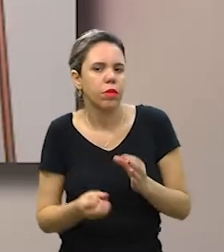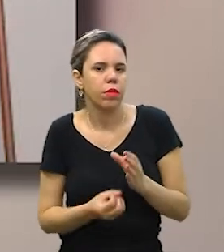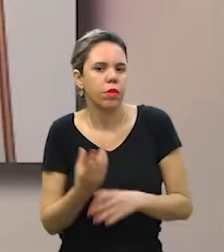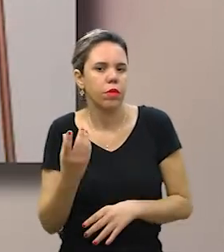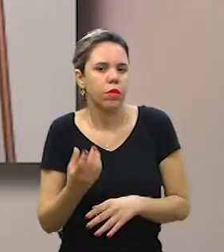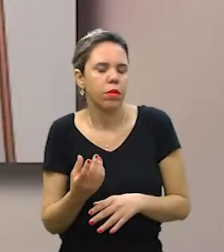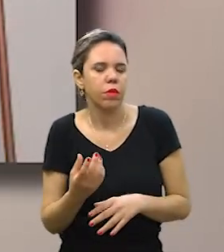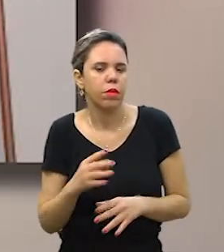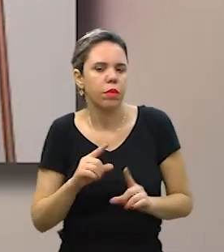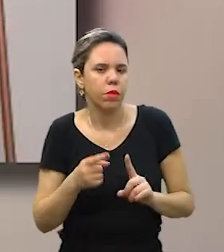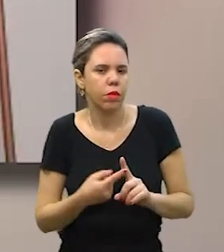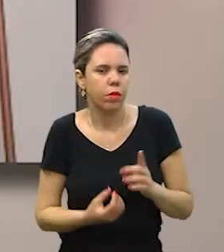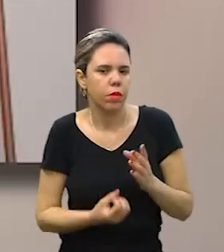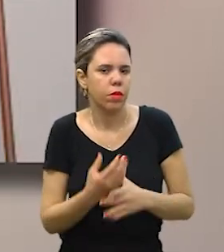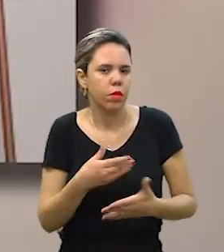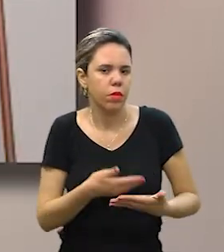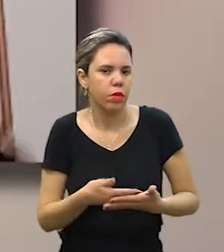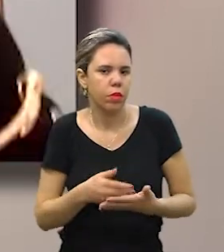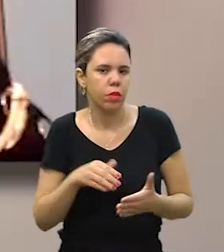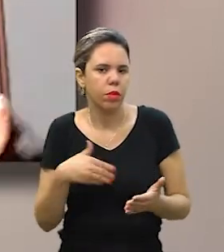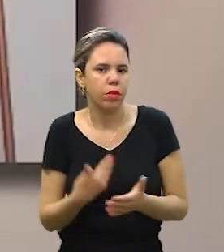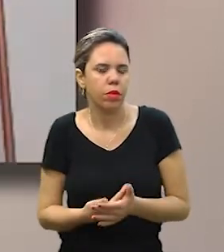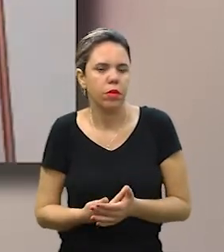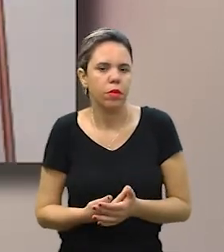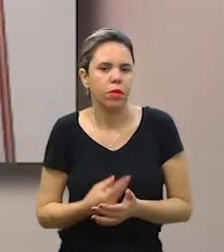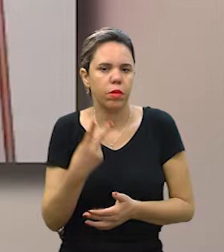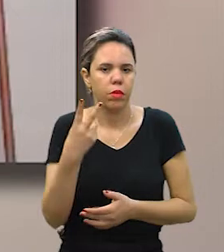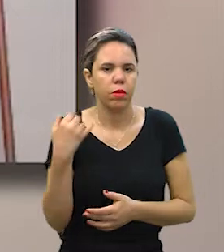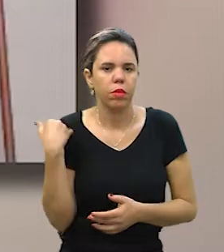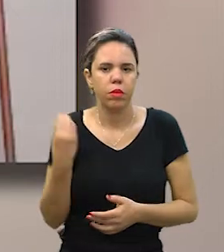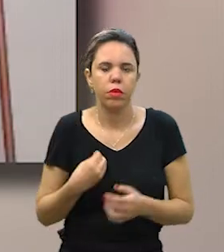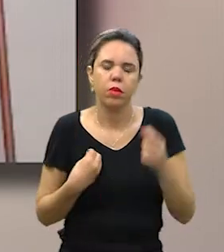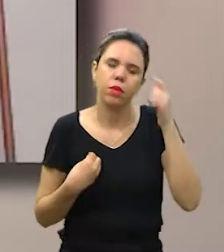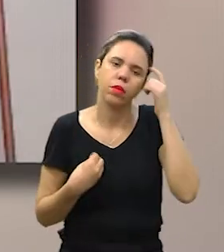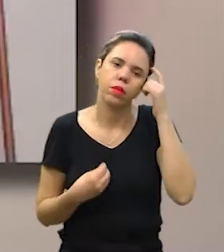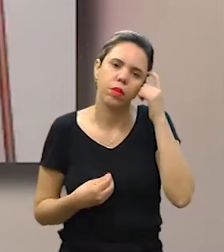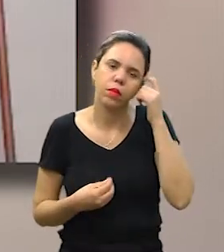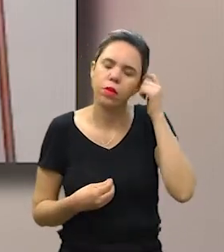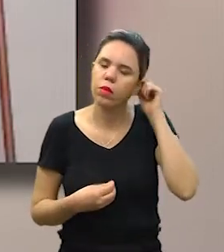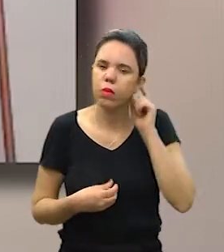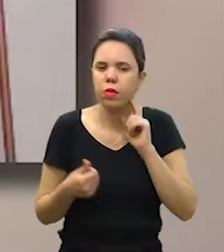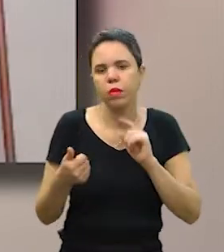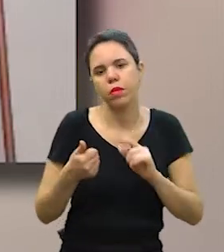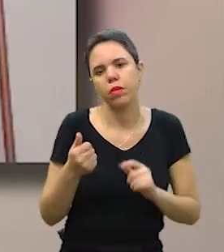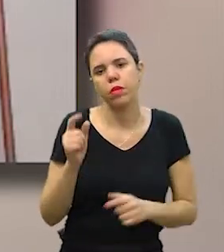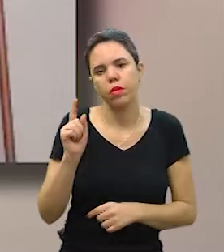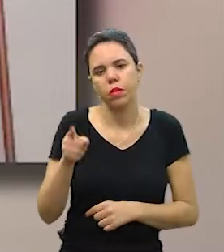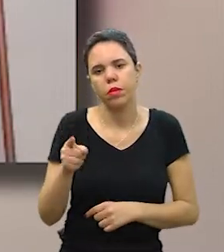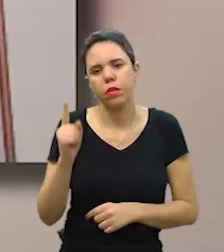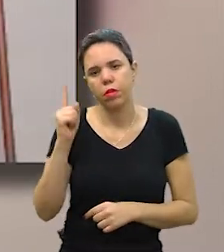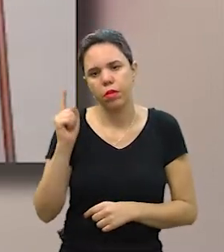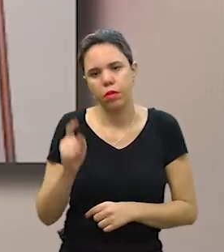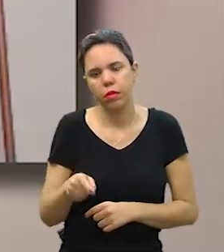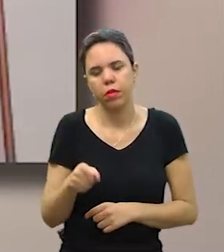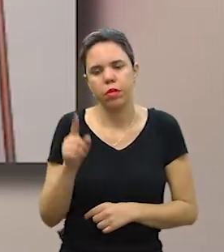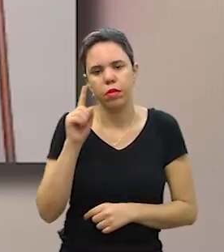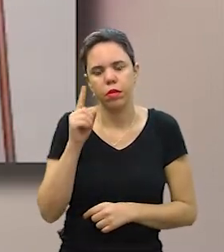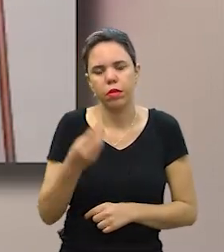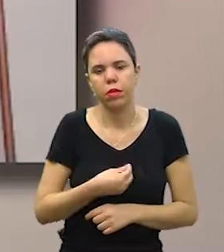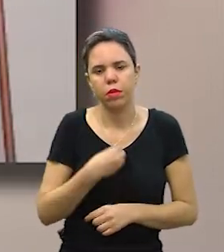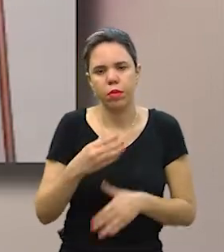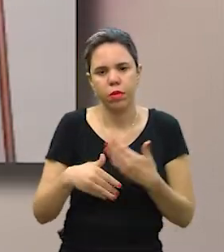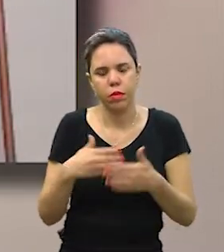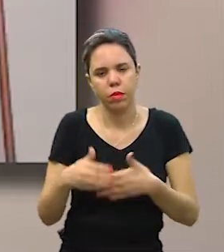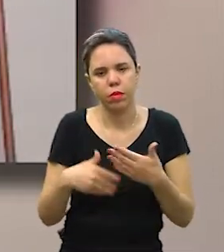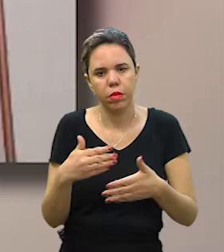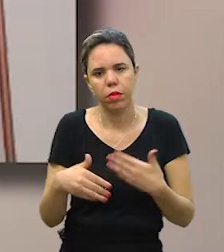da concepção desse bebê até os seus 2 aninhos de idade. Então, esses primeiros 1000 dias, ele